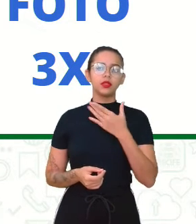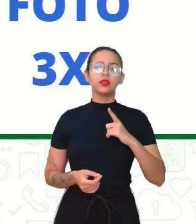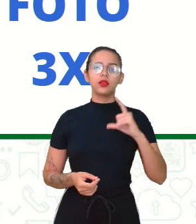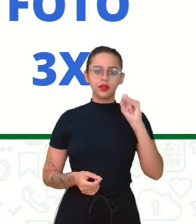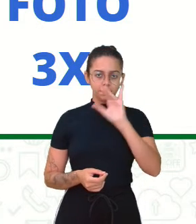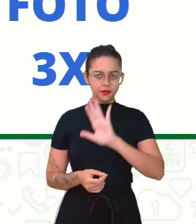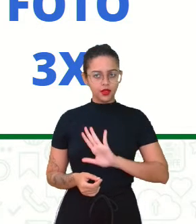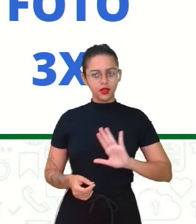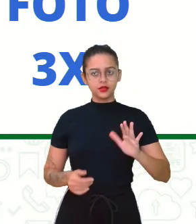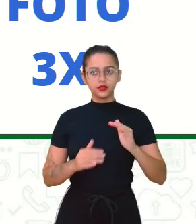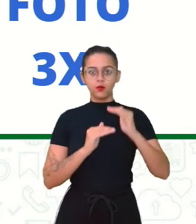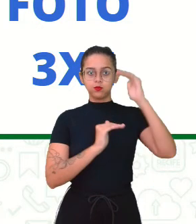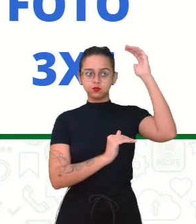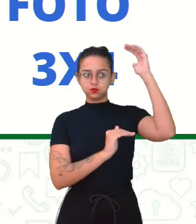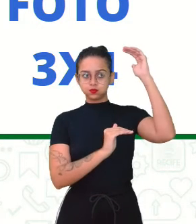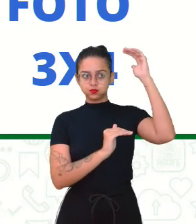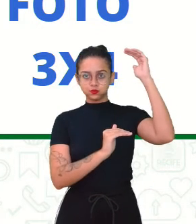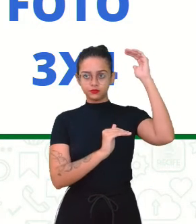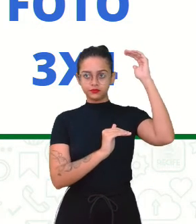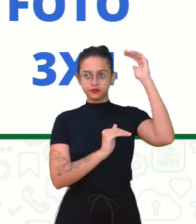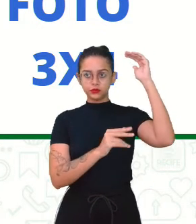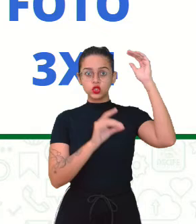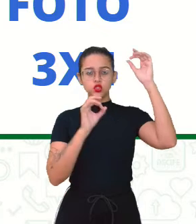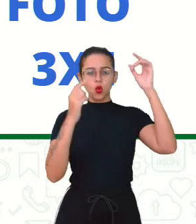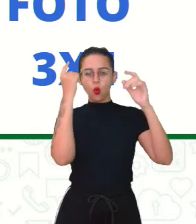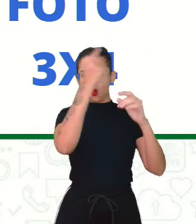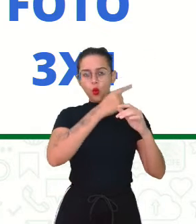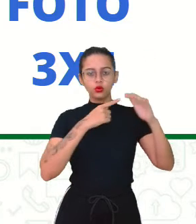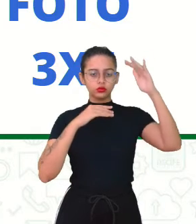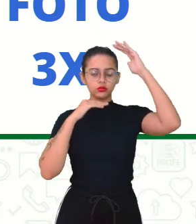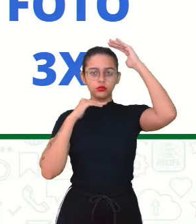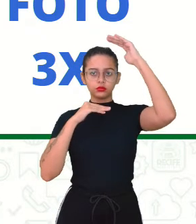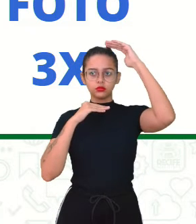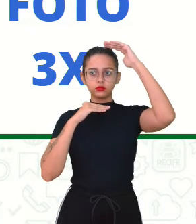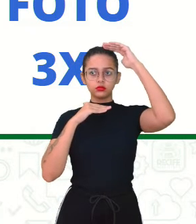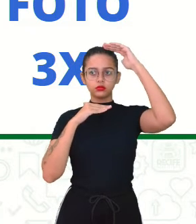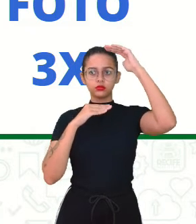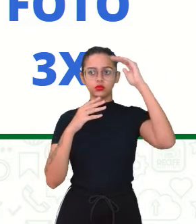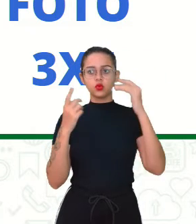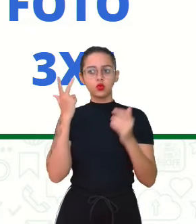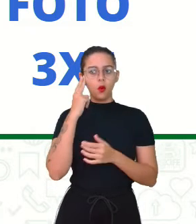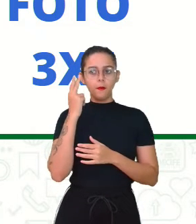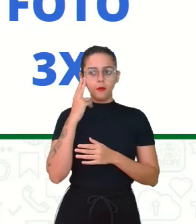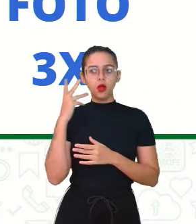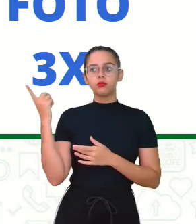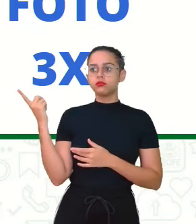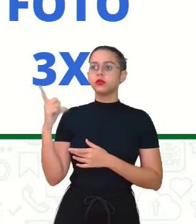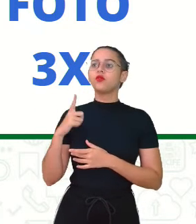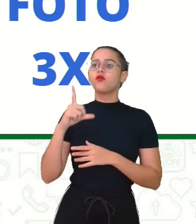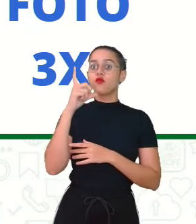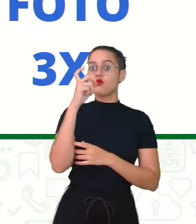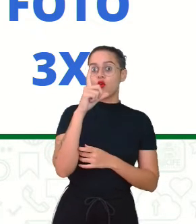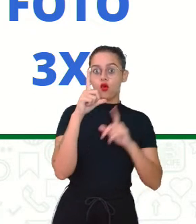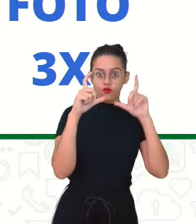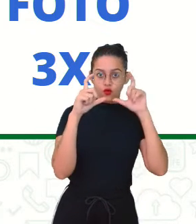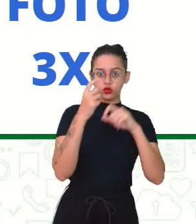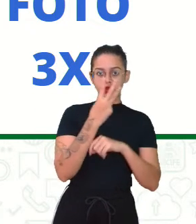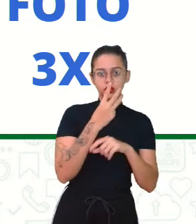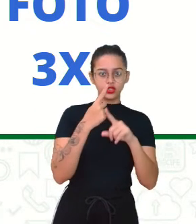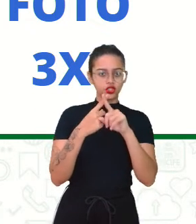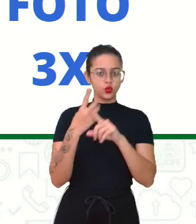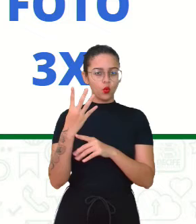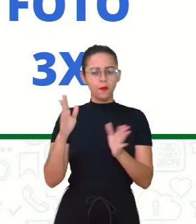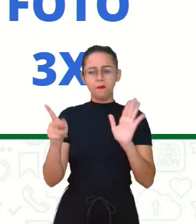imagem dele, aquela maior, eu pegar ali o rosto dele, né, que eu coloquei, por exemplo, o rosto normal, e eu tenho aquela foto que a gente utiliza